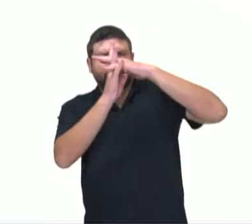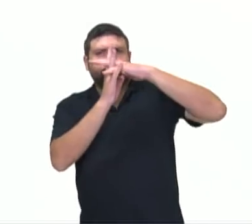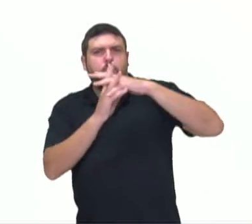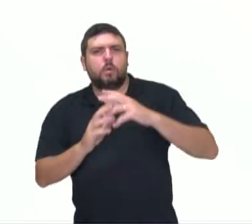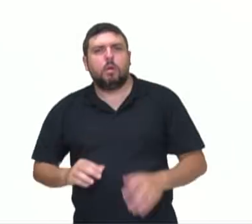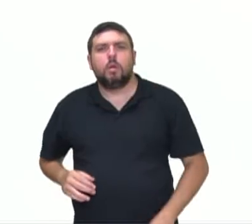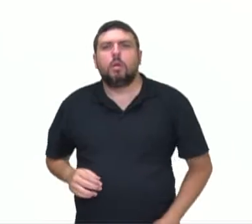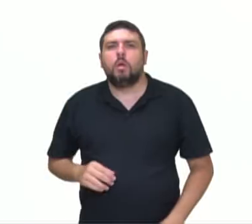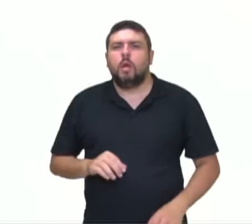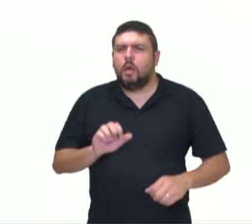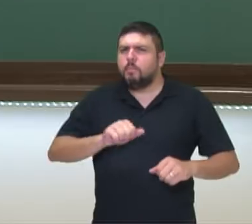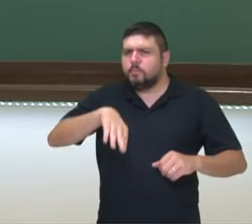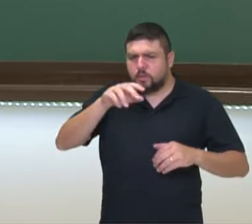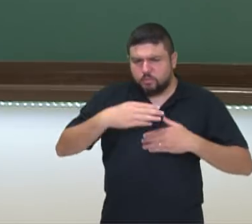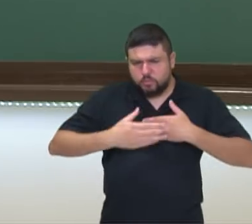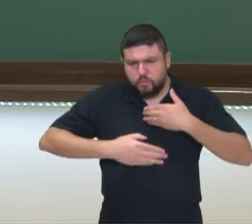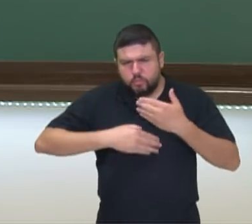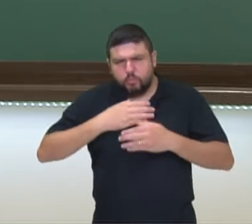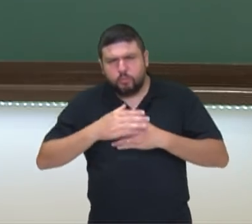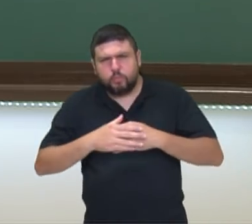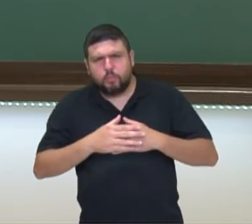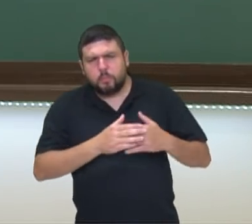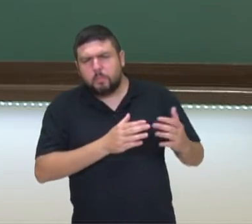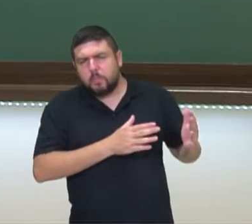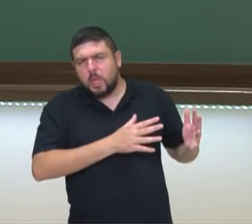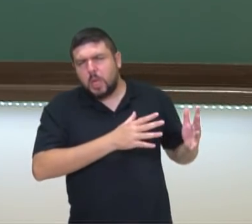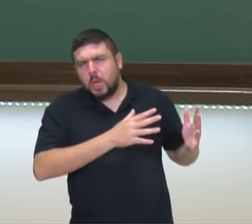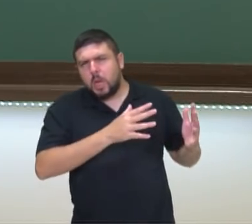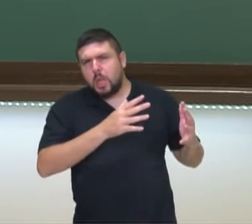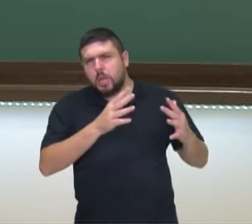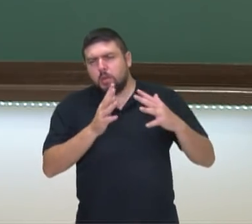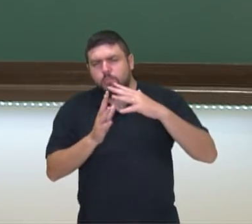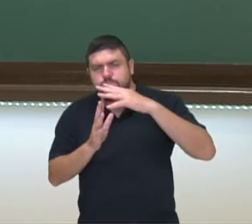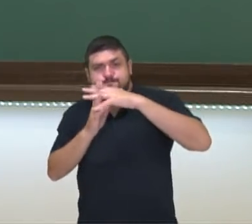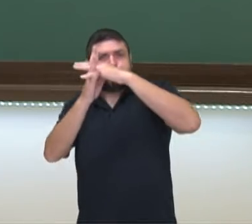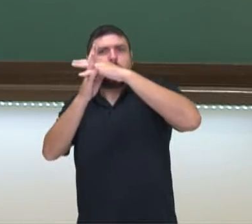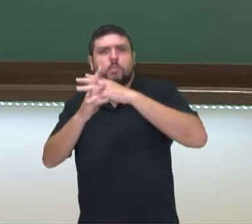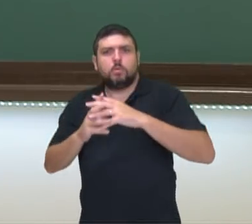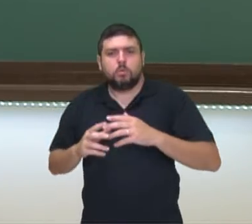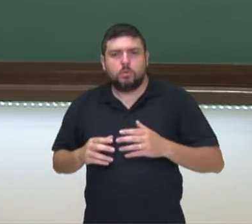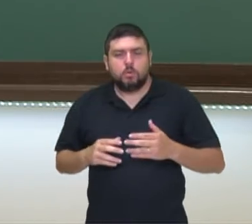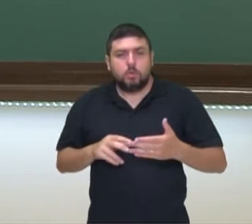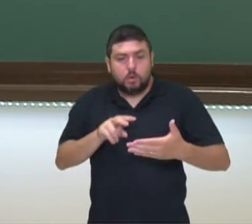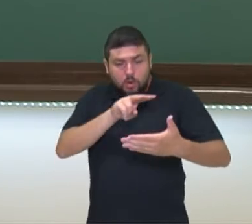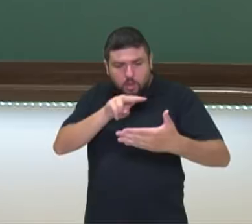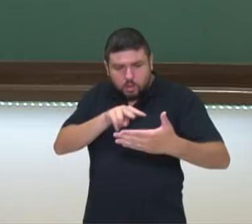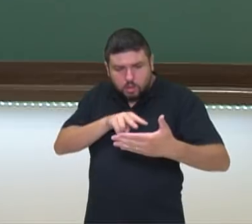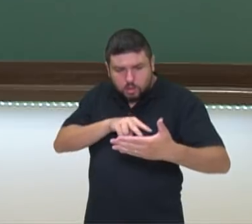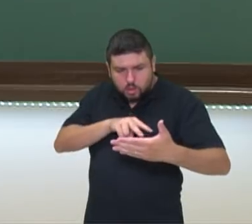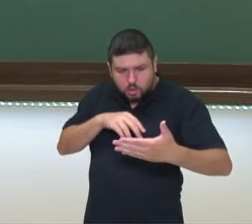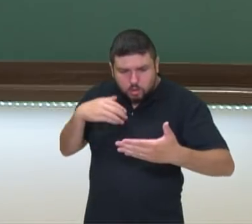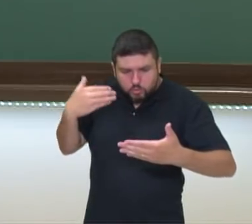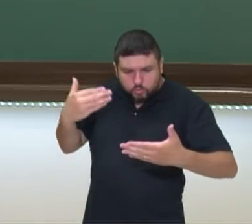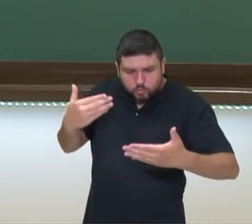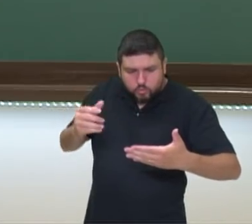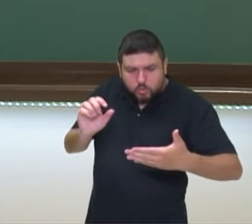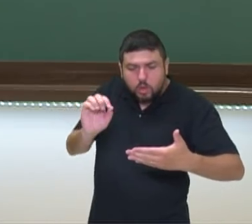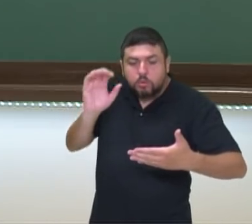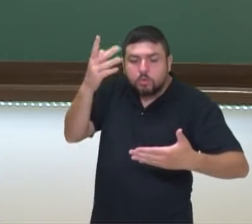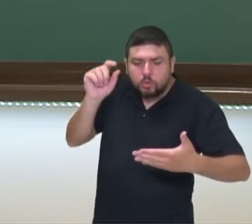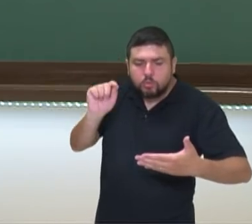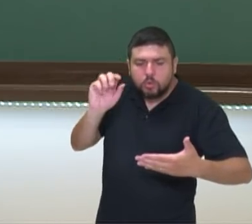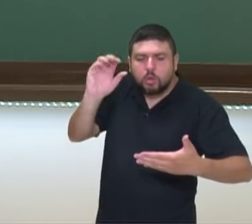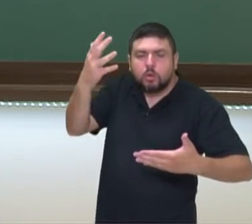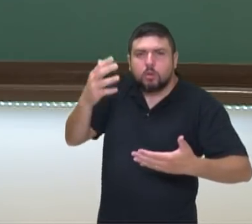ponto de maior tensão de uma história. É aquele ponto em que o leitor fica pensando o que irá acontecer. Pensemos em